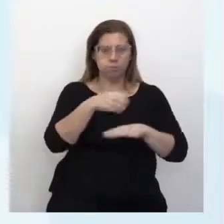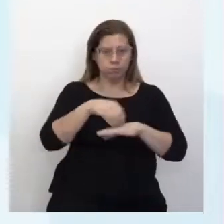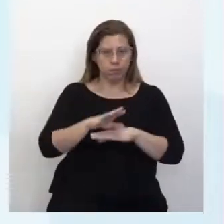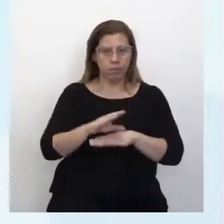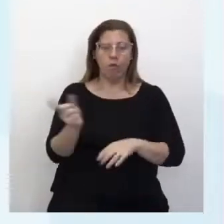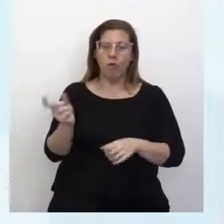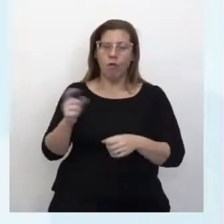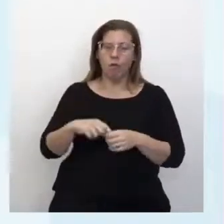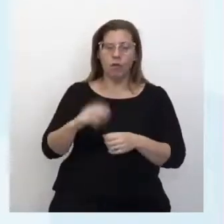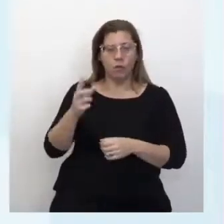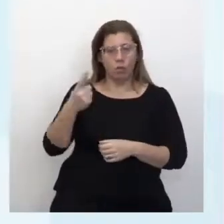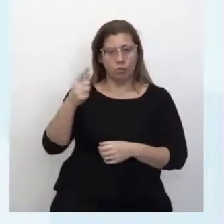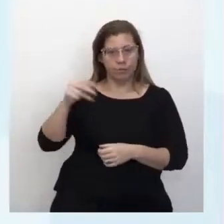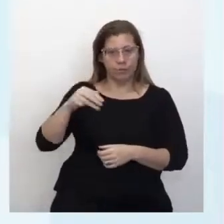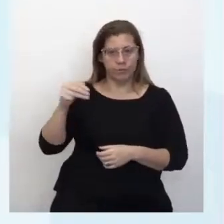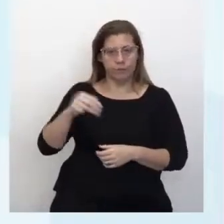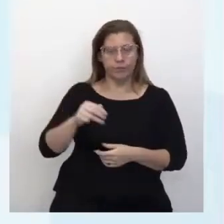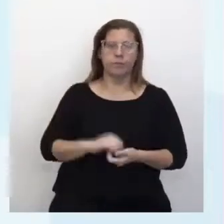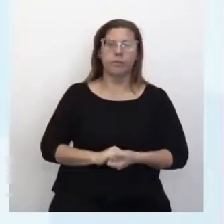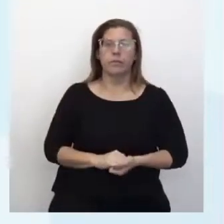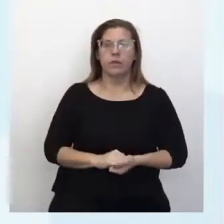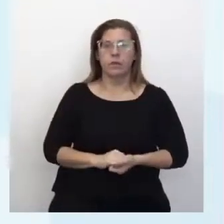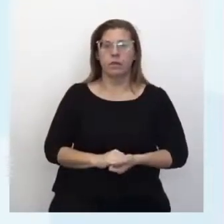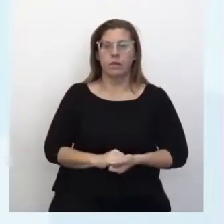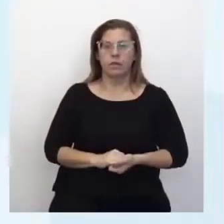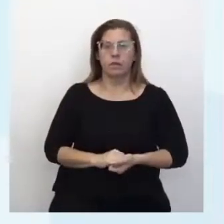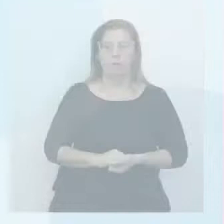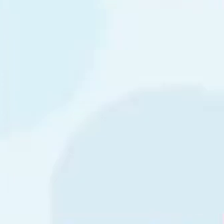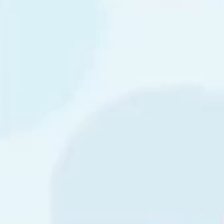volta já em um minutinho.